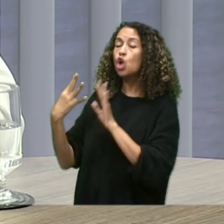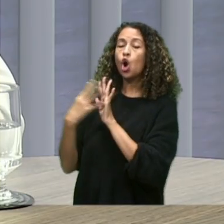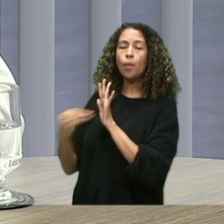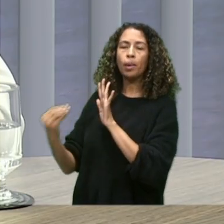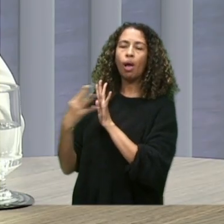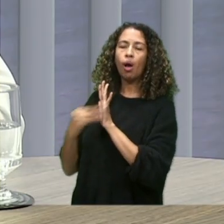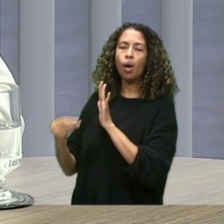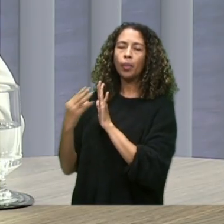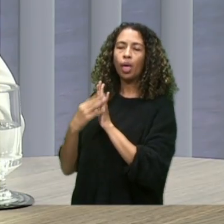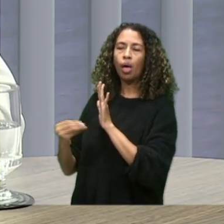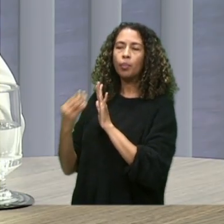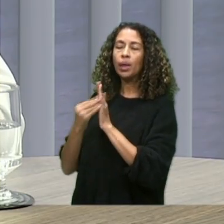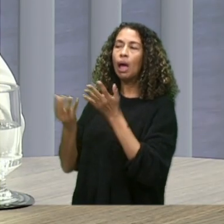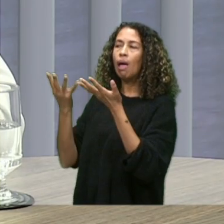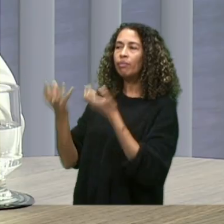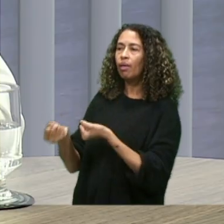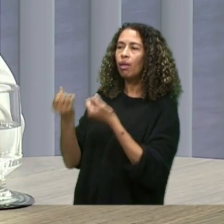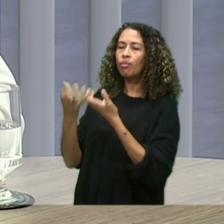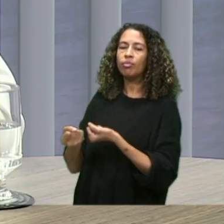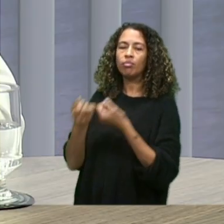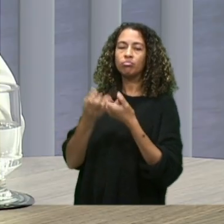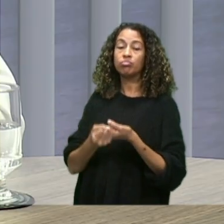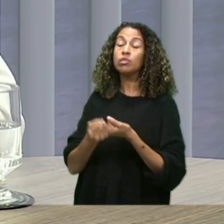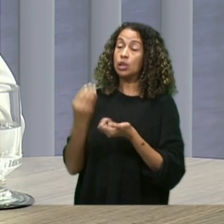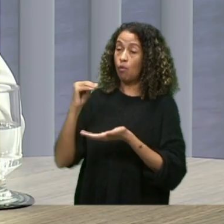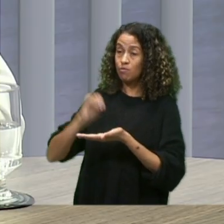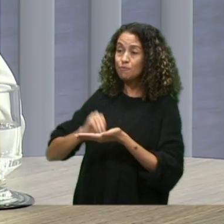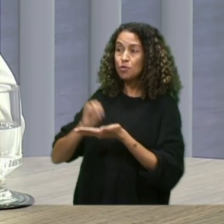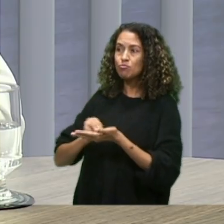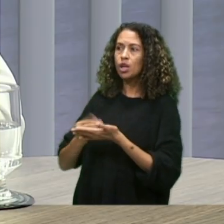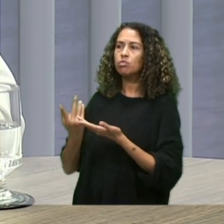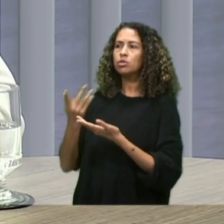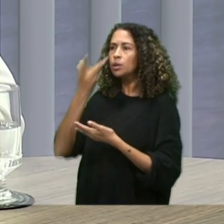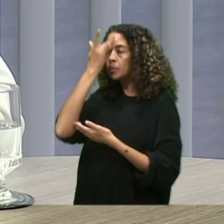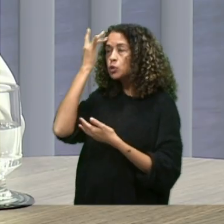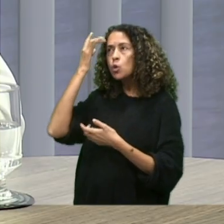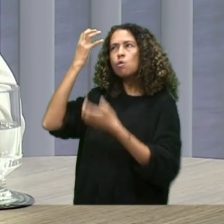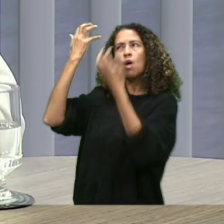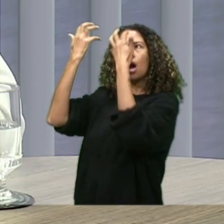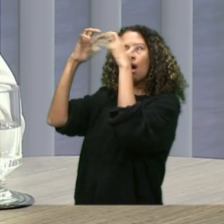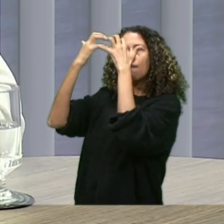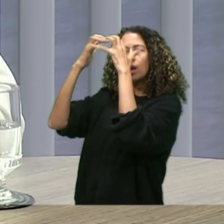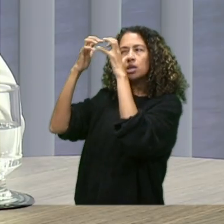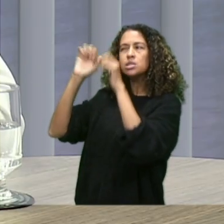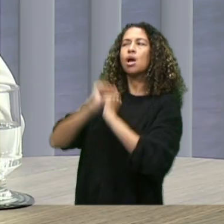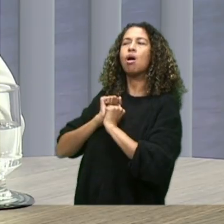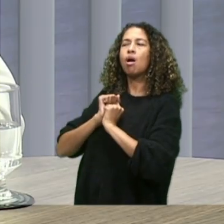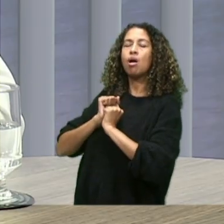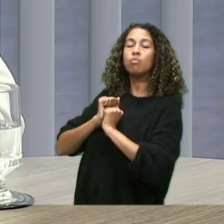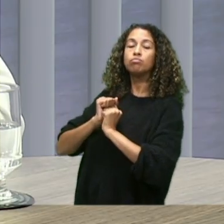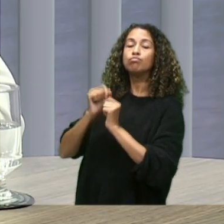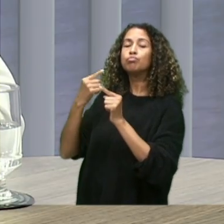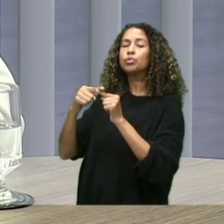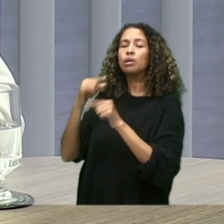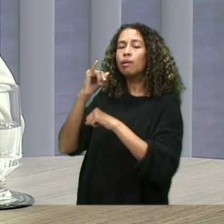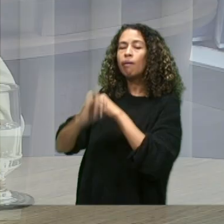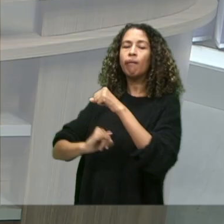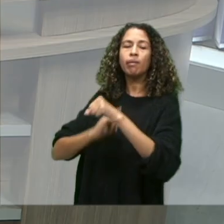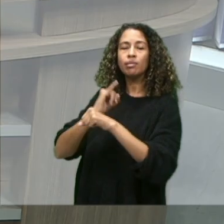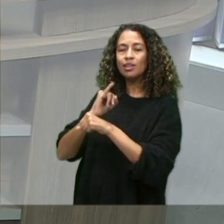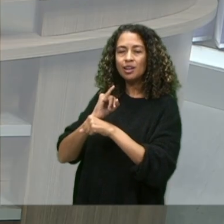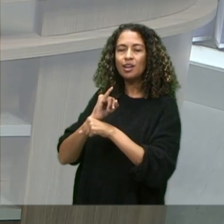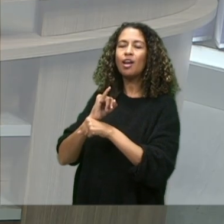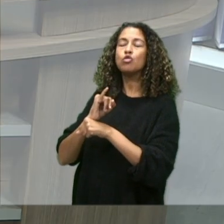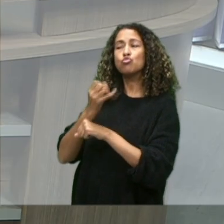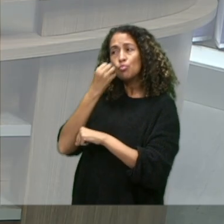replica o que falam. Então, eu acho que falta muito isso, assim, leitura, né? A A internet não está aí para o mal também, tem muita coisa